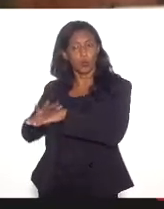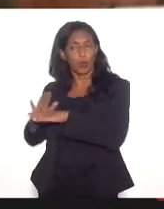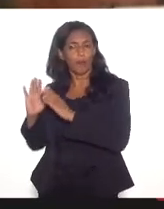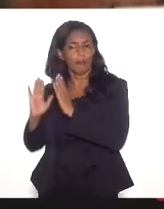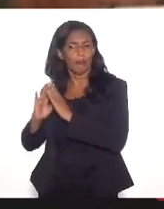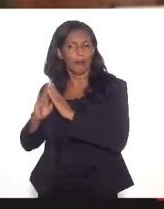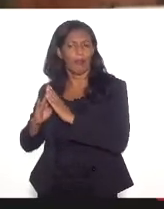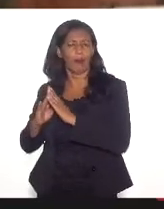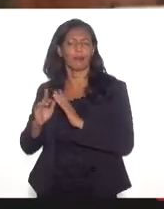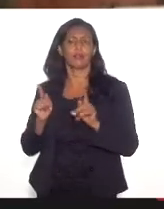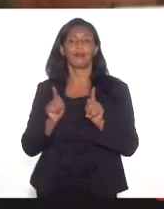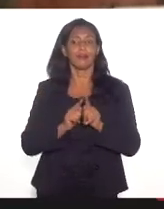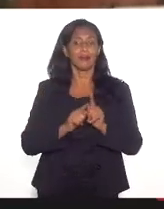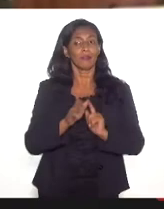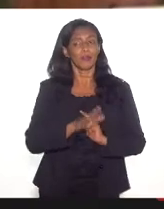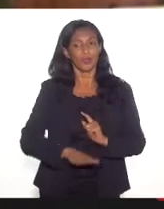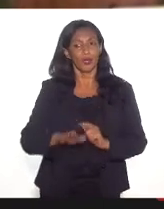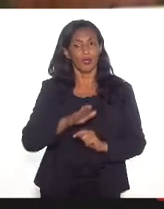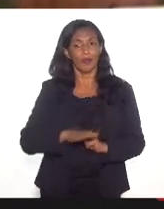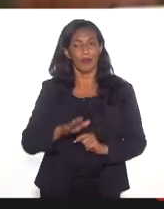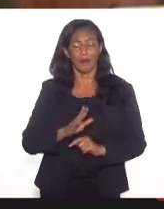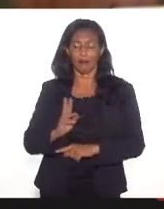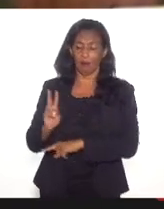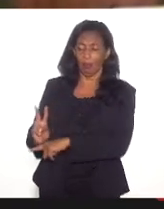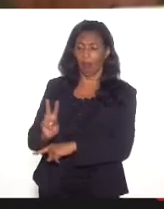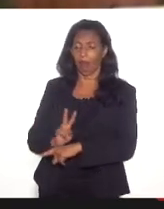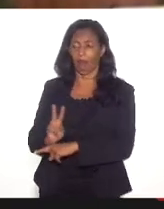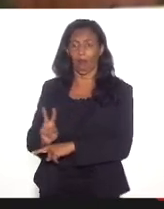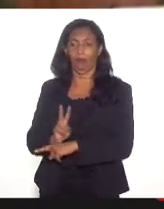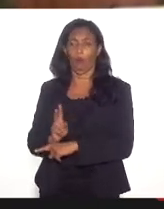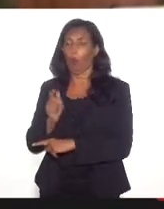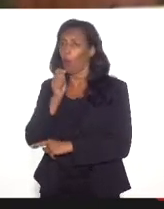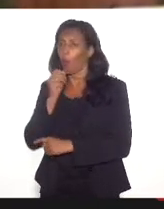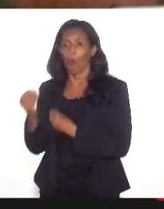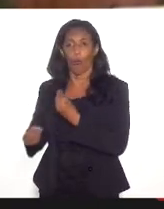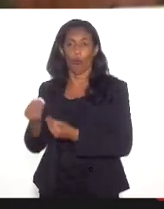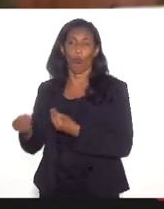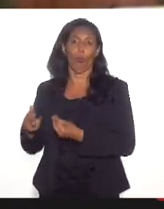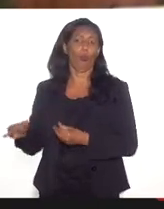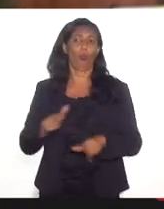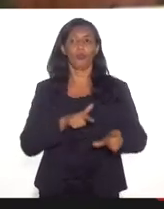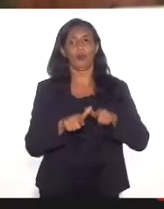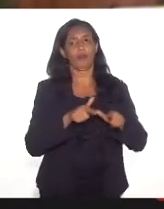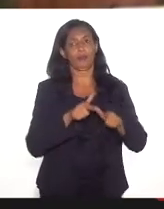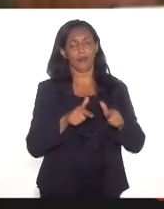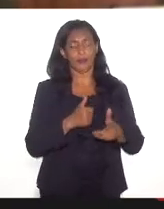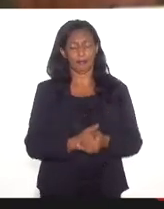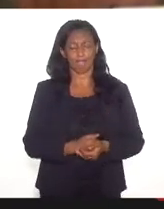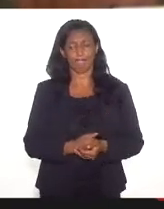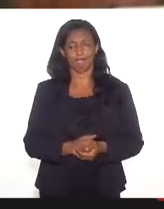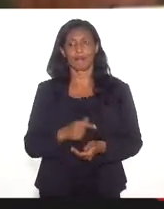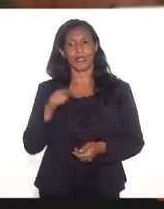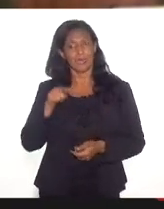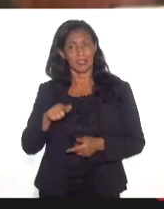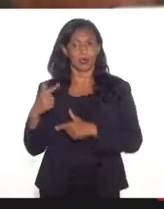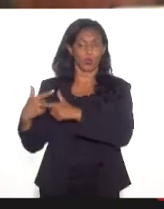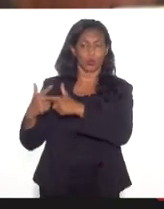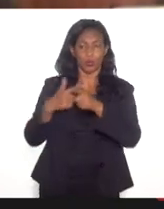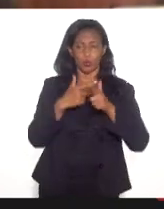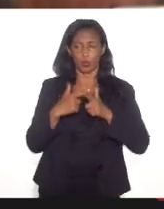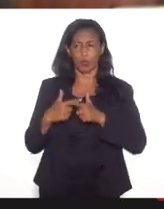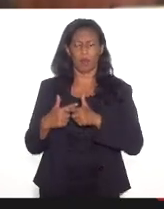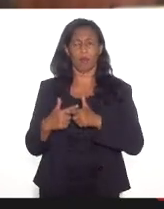Esse número, a soma dessas condições de precariedade no mercado de trabalho, que não é só sobre